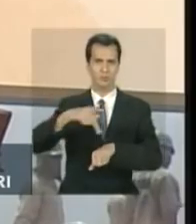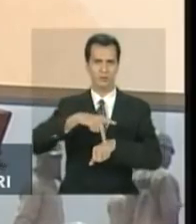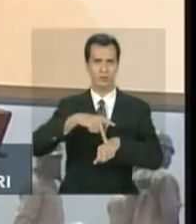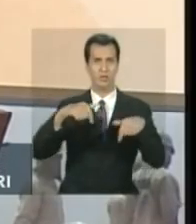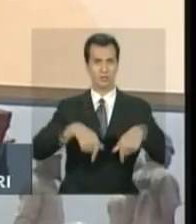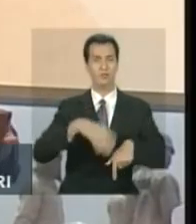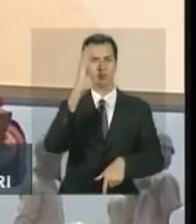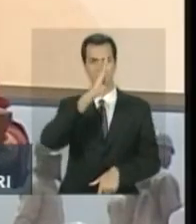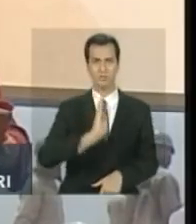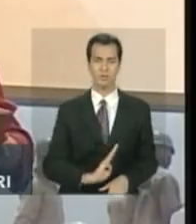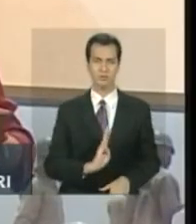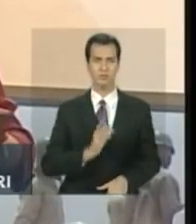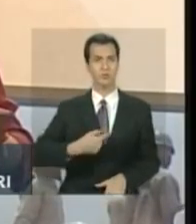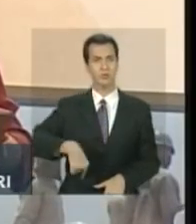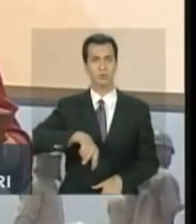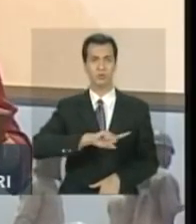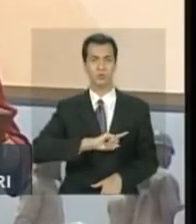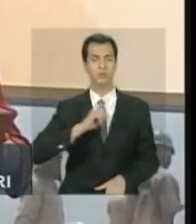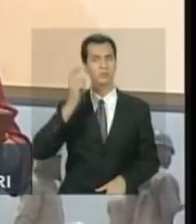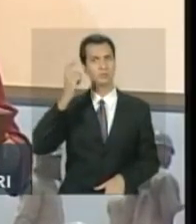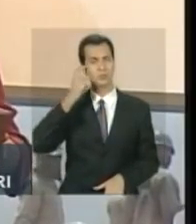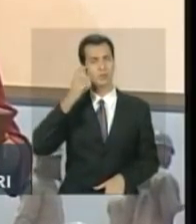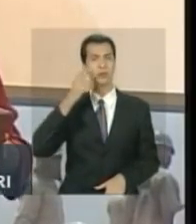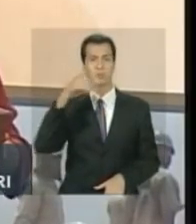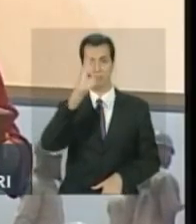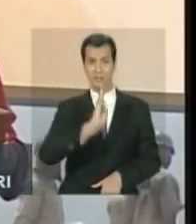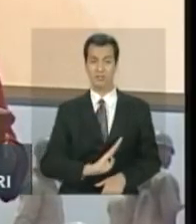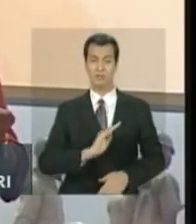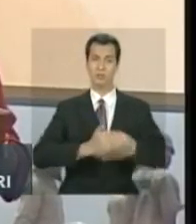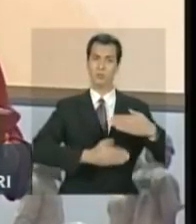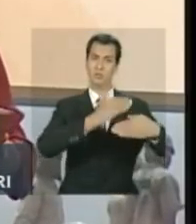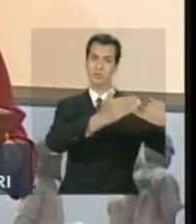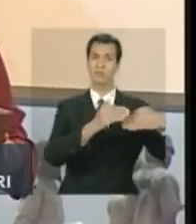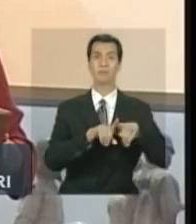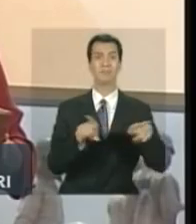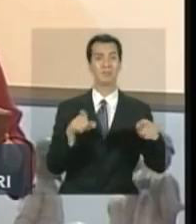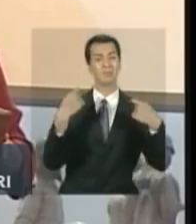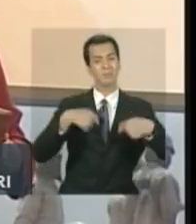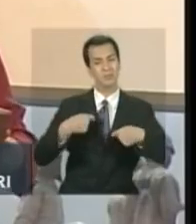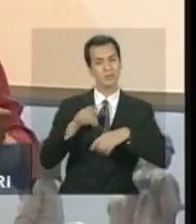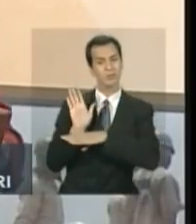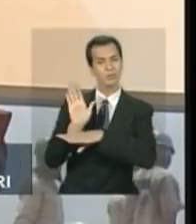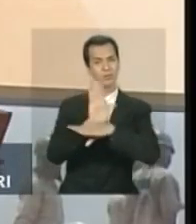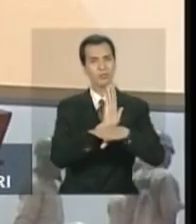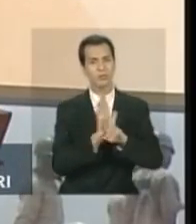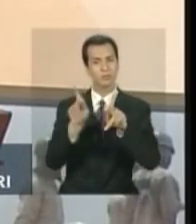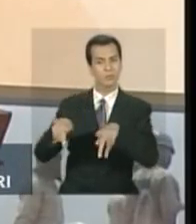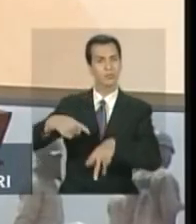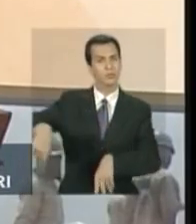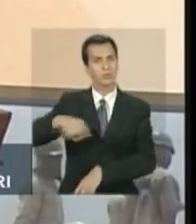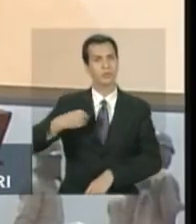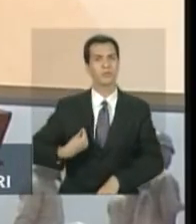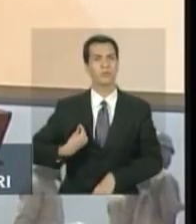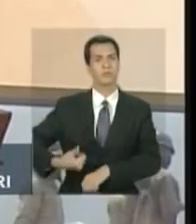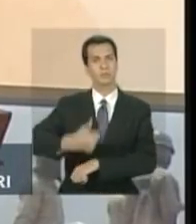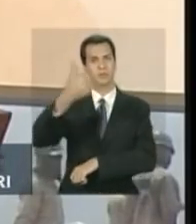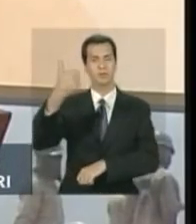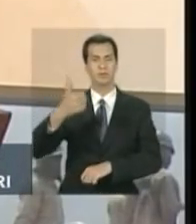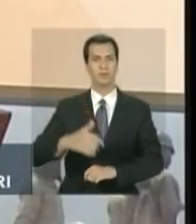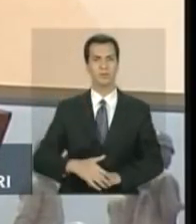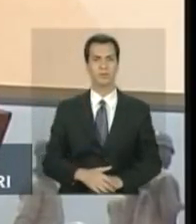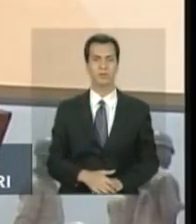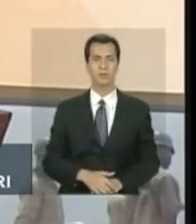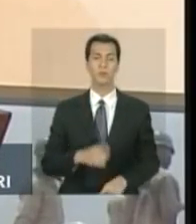o Brasil vai crescer se as pessoas melhorarem de vida, porque hoje, para